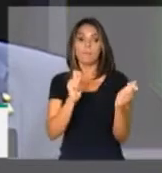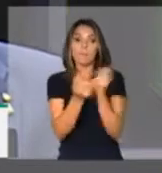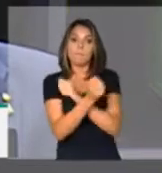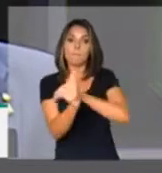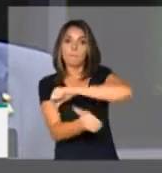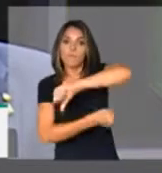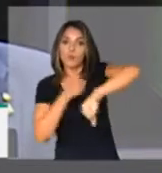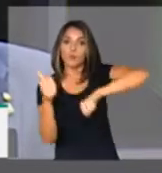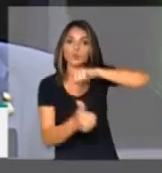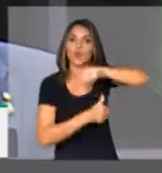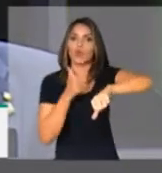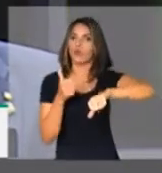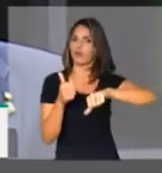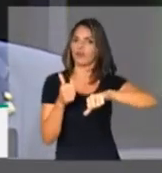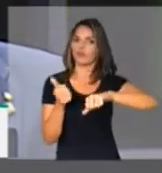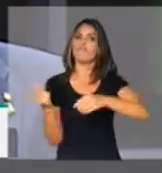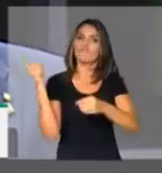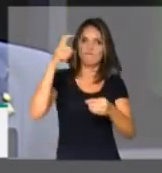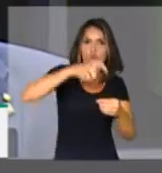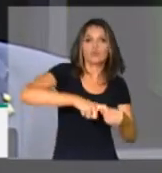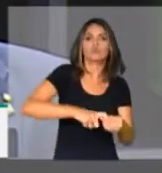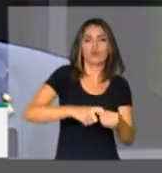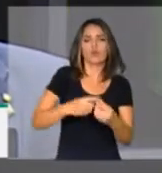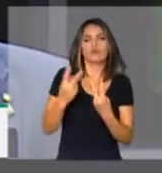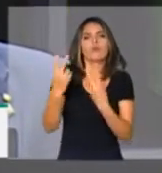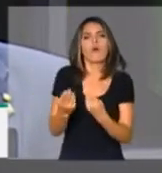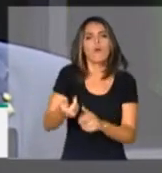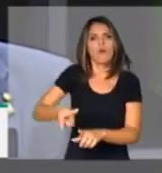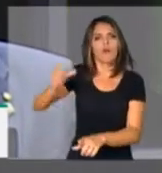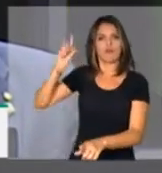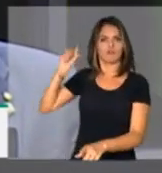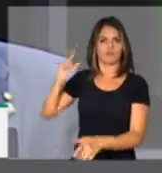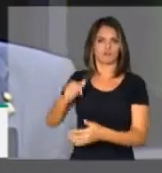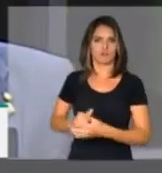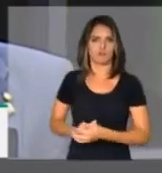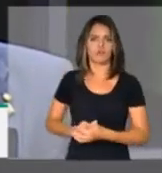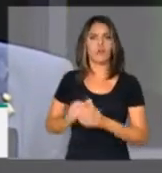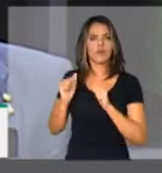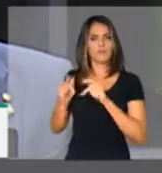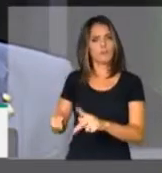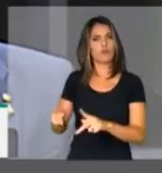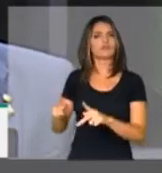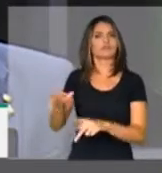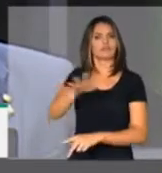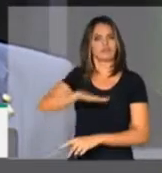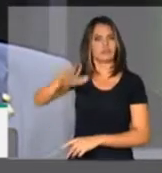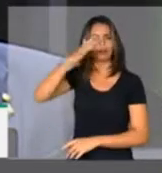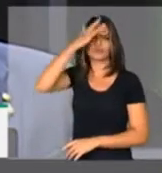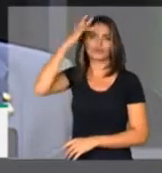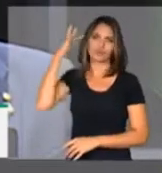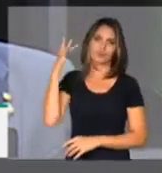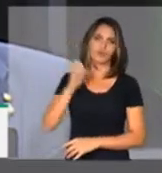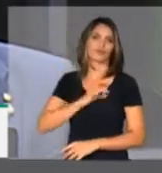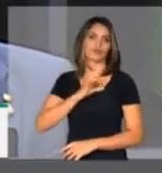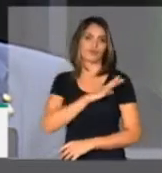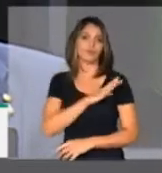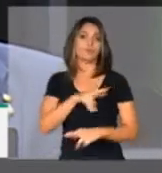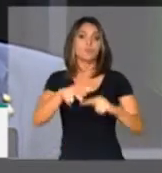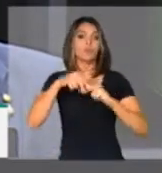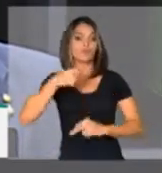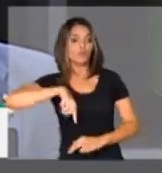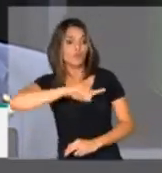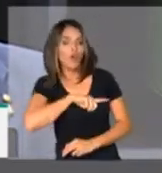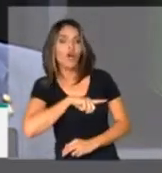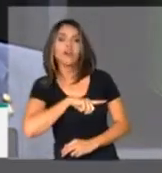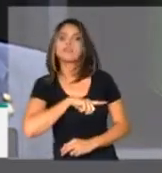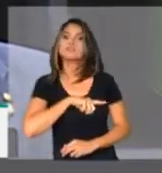e financiarização da Previdência Pública. E é por isso que nós aqui e todos os